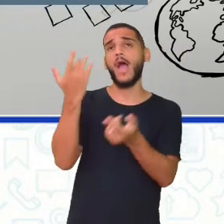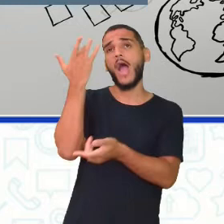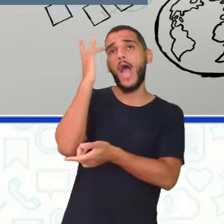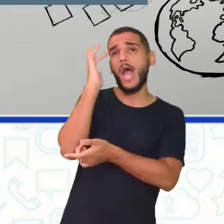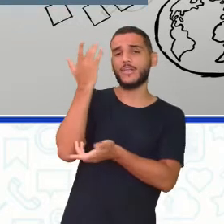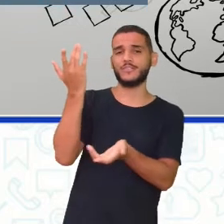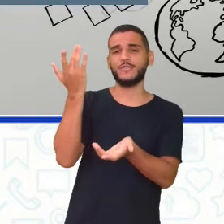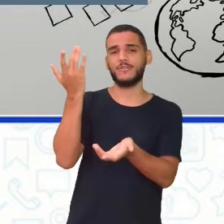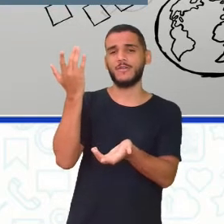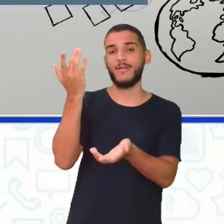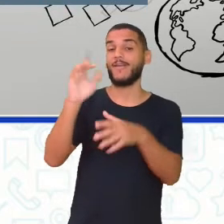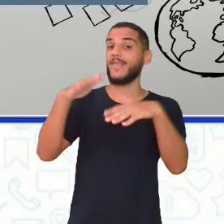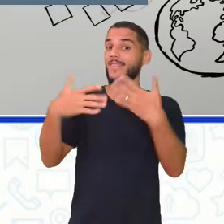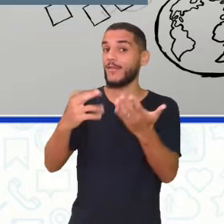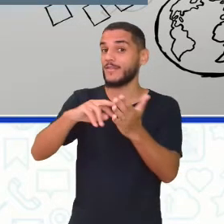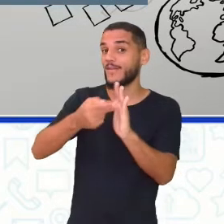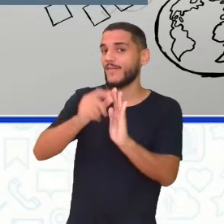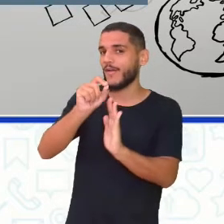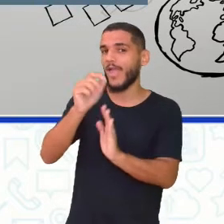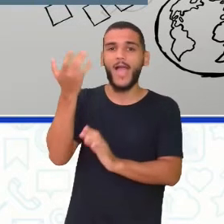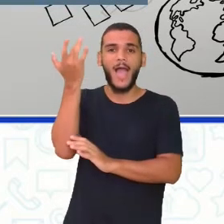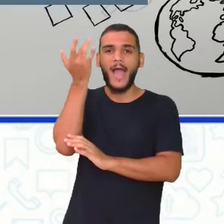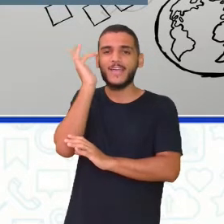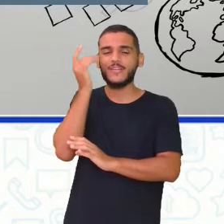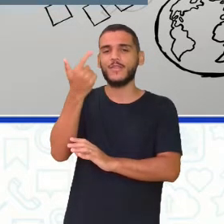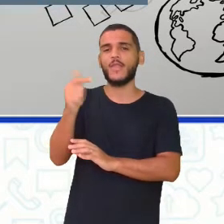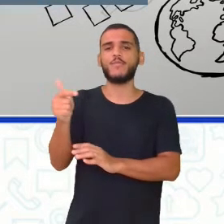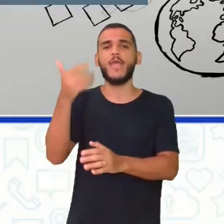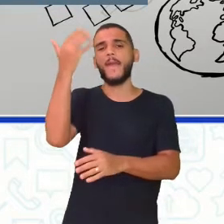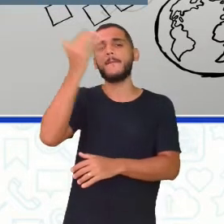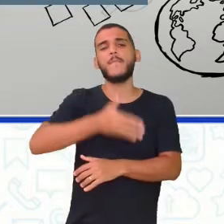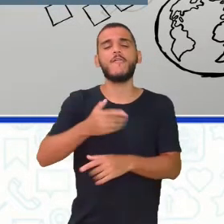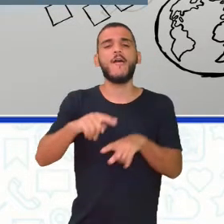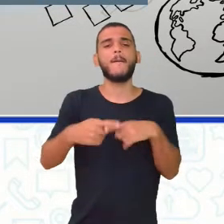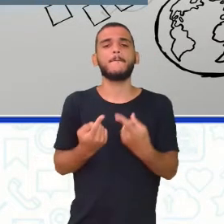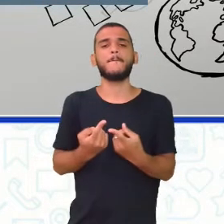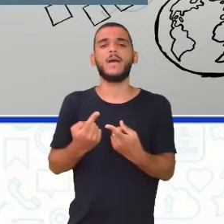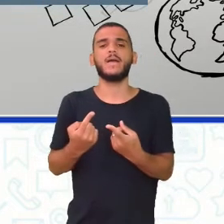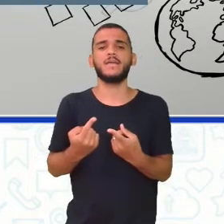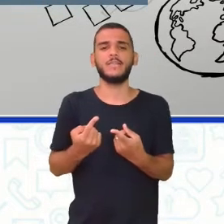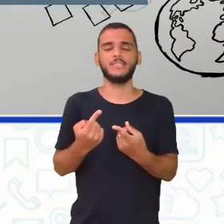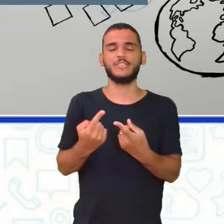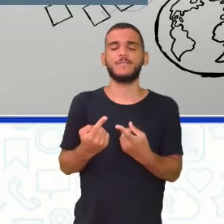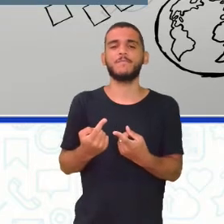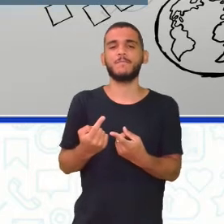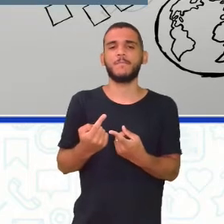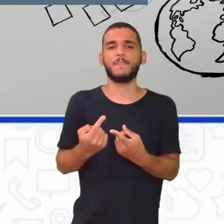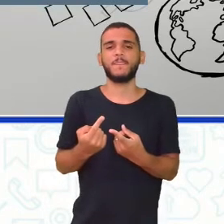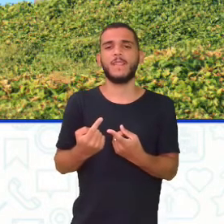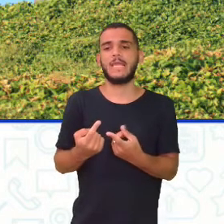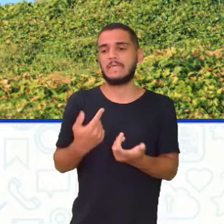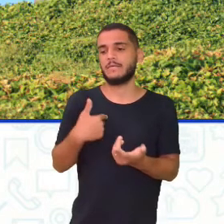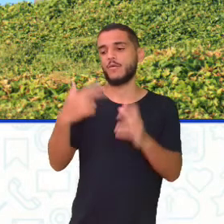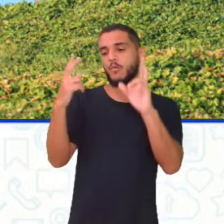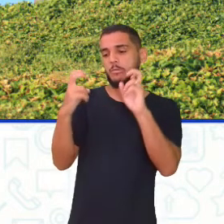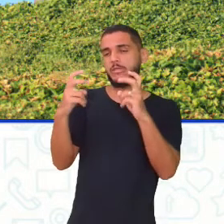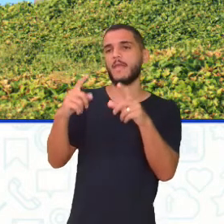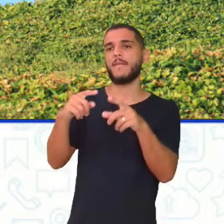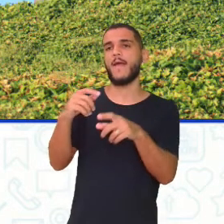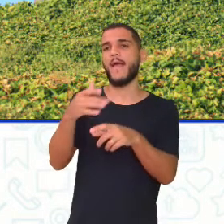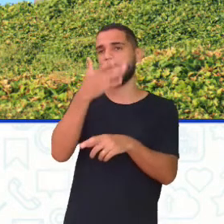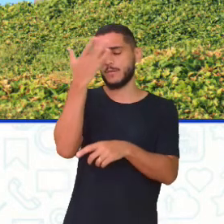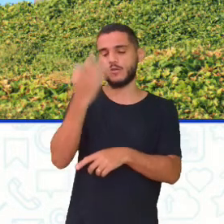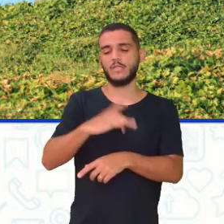gente tem o achismo, tá certo? É quando não há provas sobre determinado assunto e mesmo assim você quer emitir